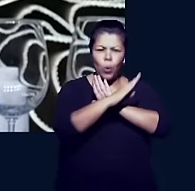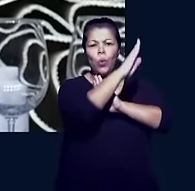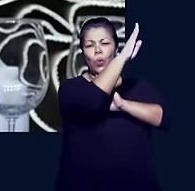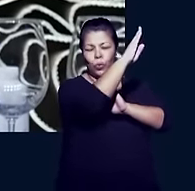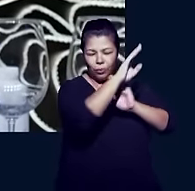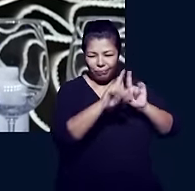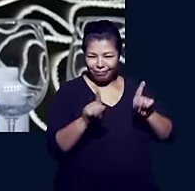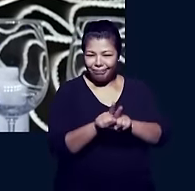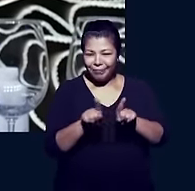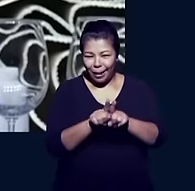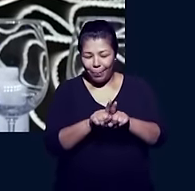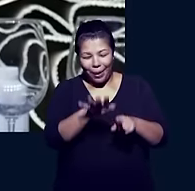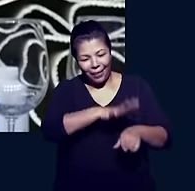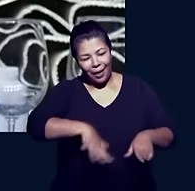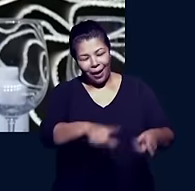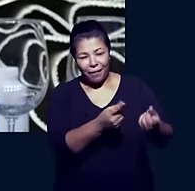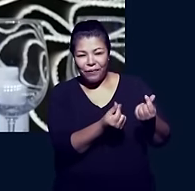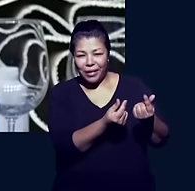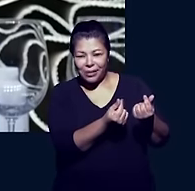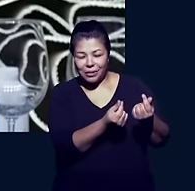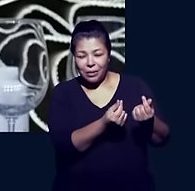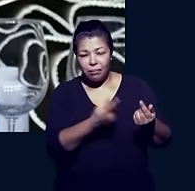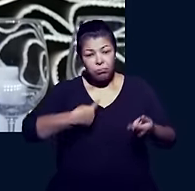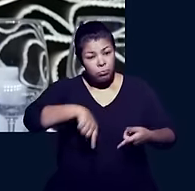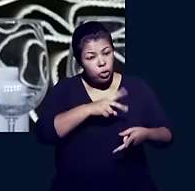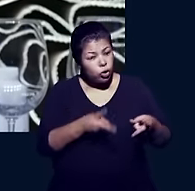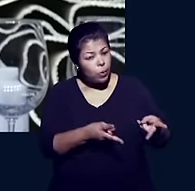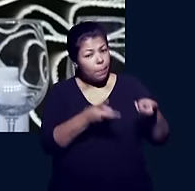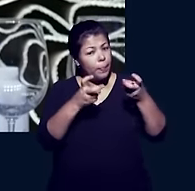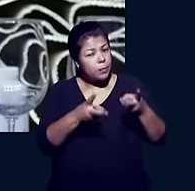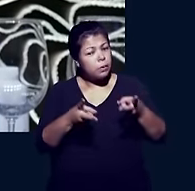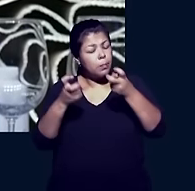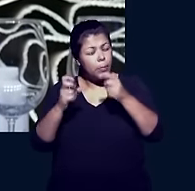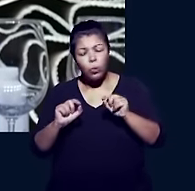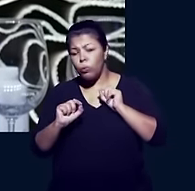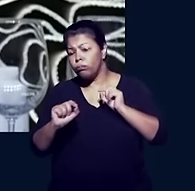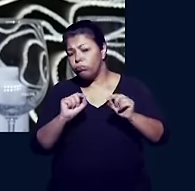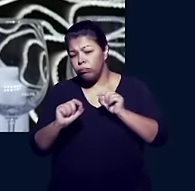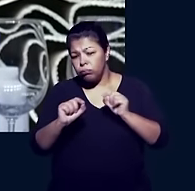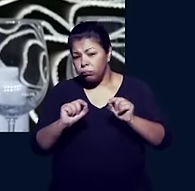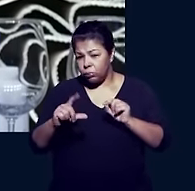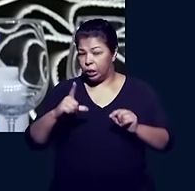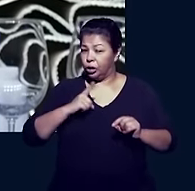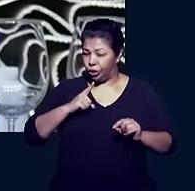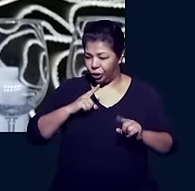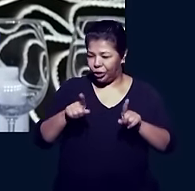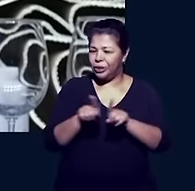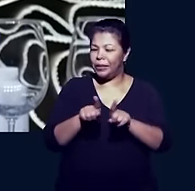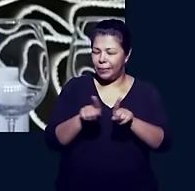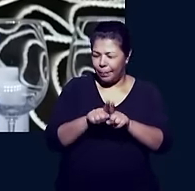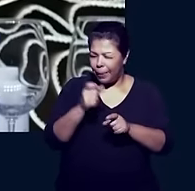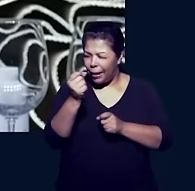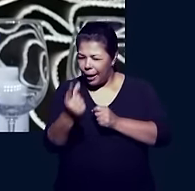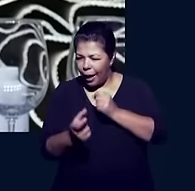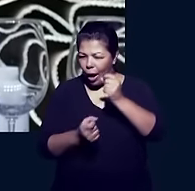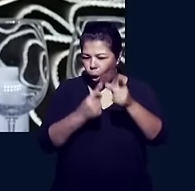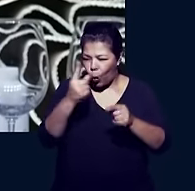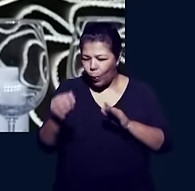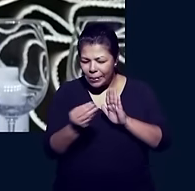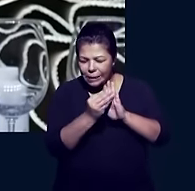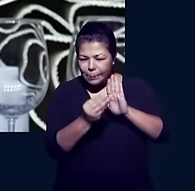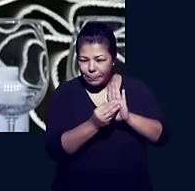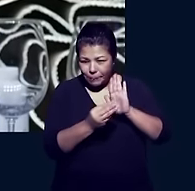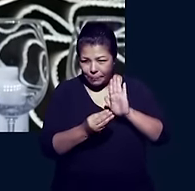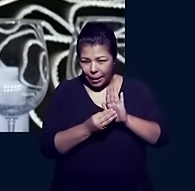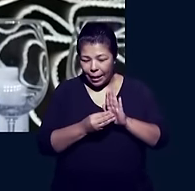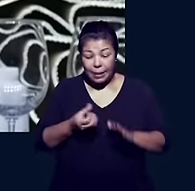financeiras e finalmente a gente começou a ver sinais ainda incipientes mas um pouco mais marcados na sexta-feira com os dados de payroll de que a